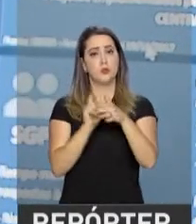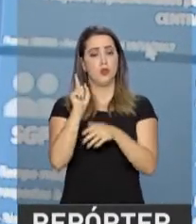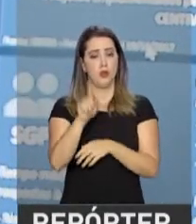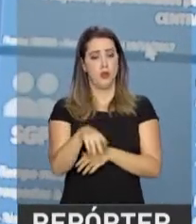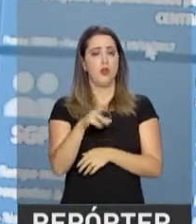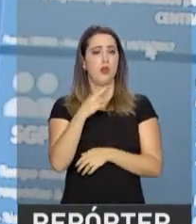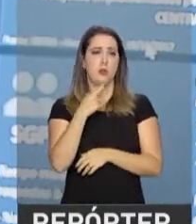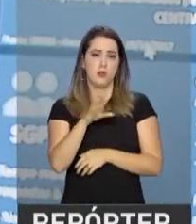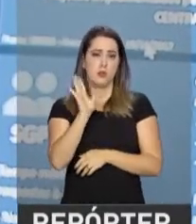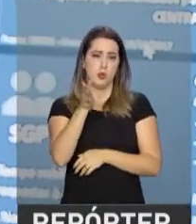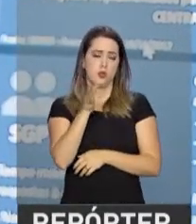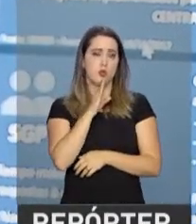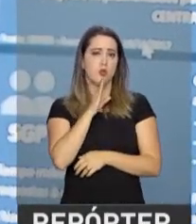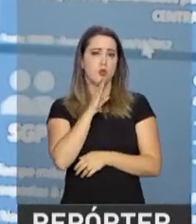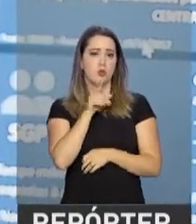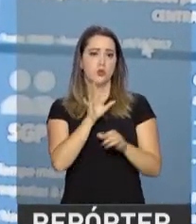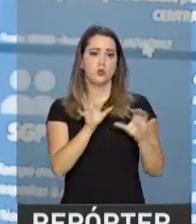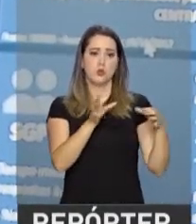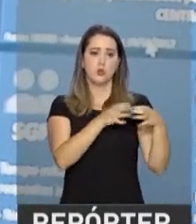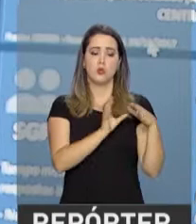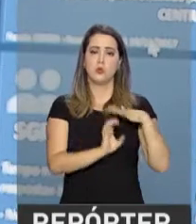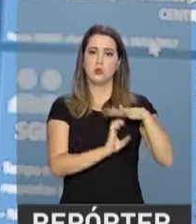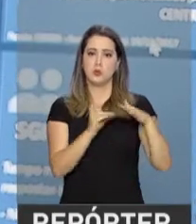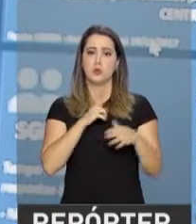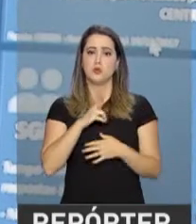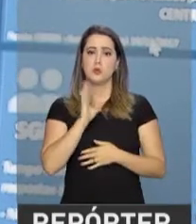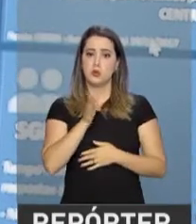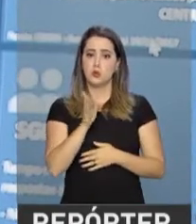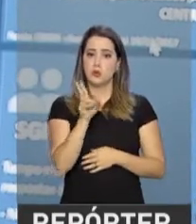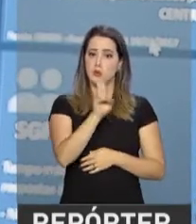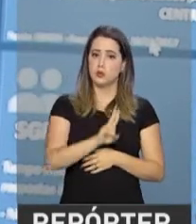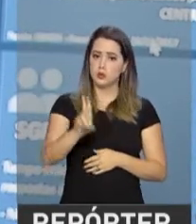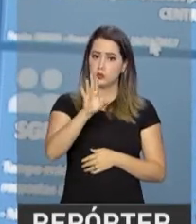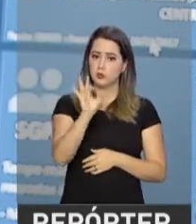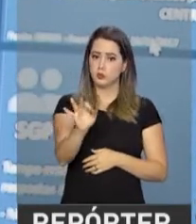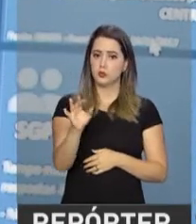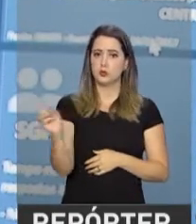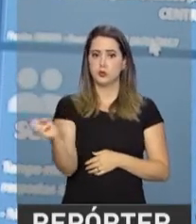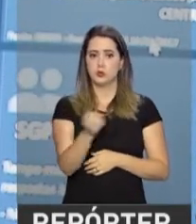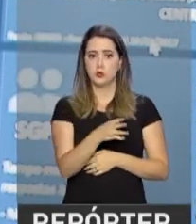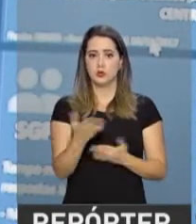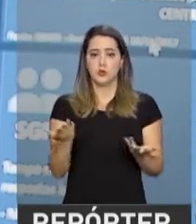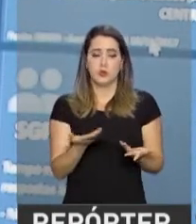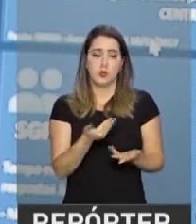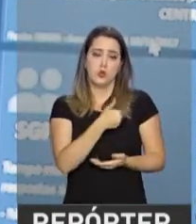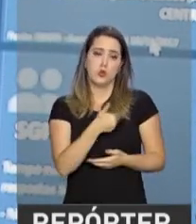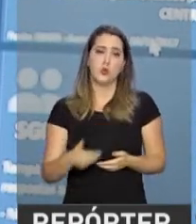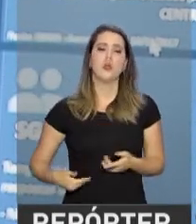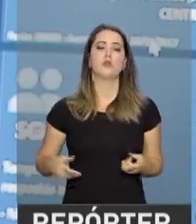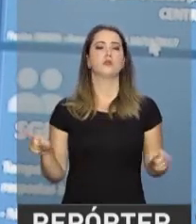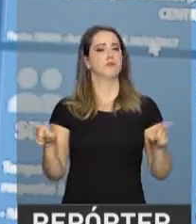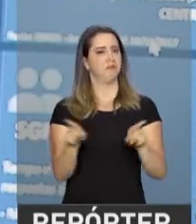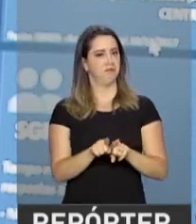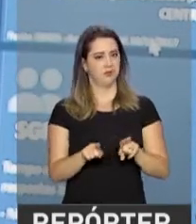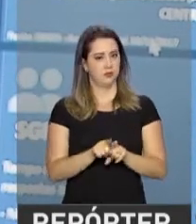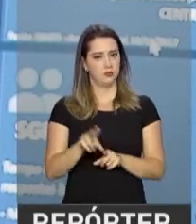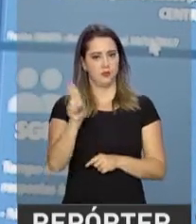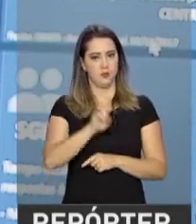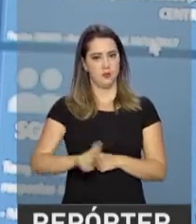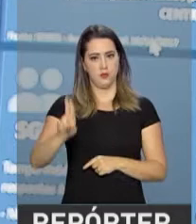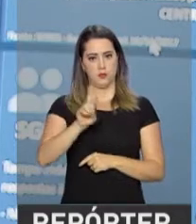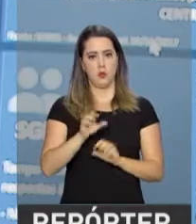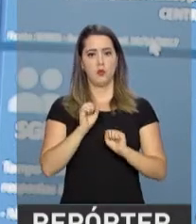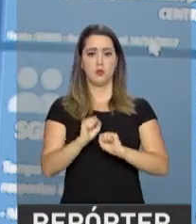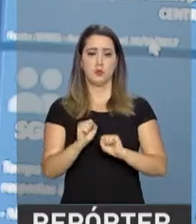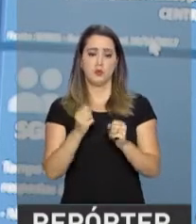conhecida algumas corporações privadas já utilizam ea novidade é que o poder público agora também está se valendo dessa